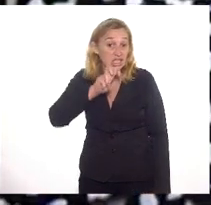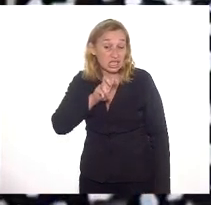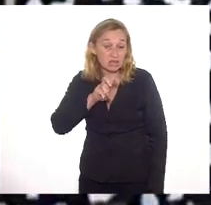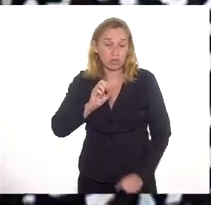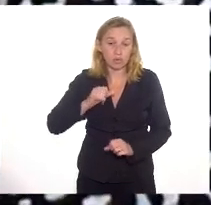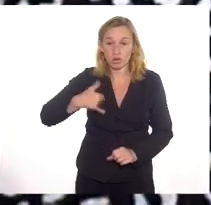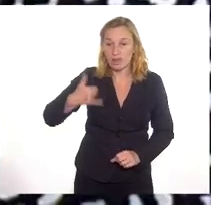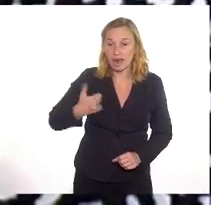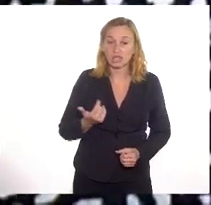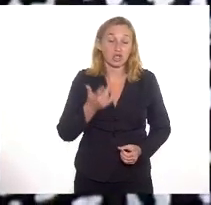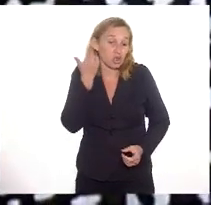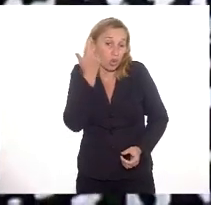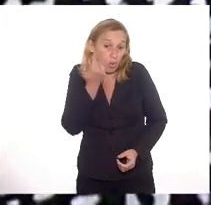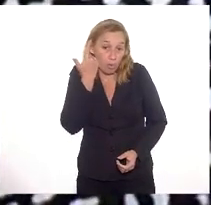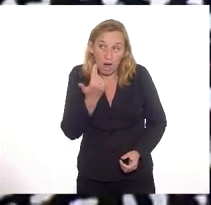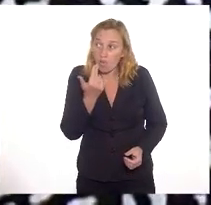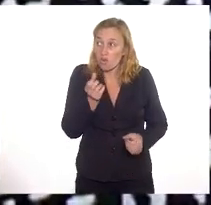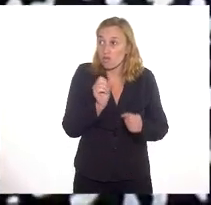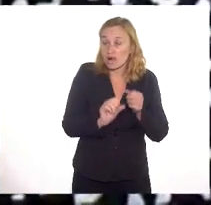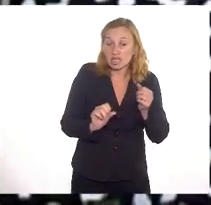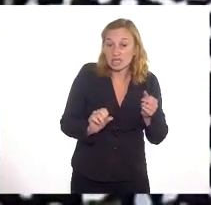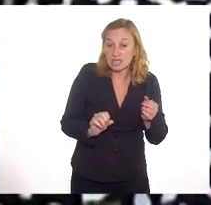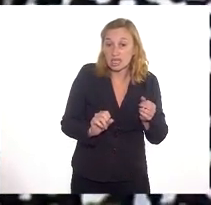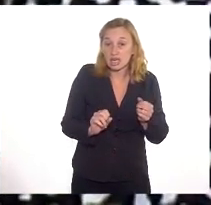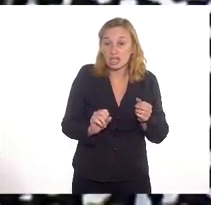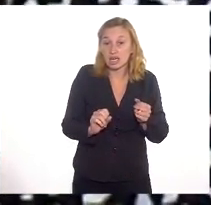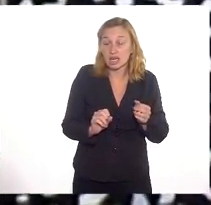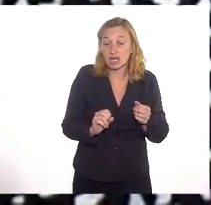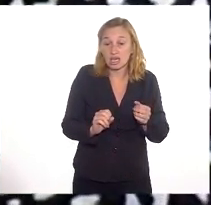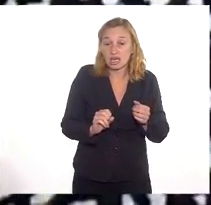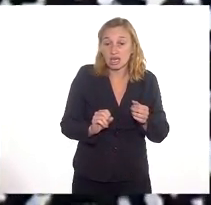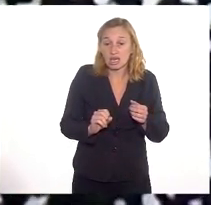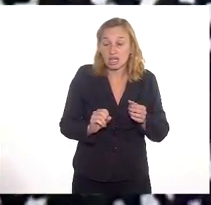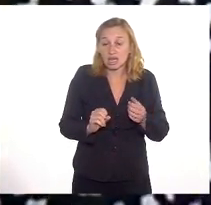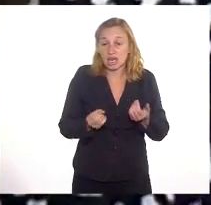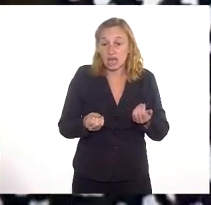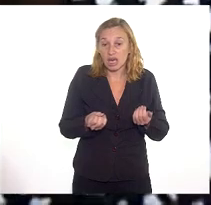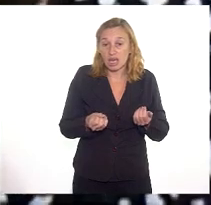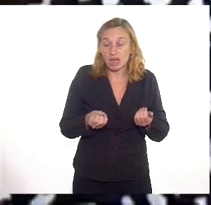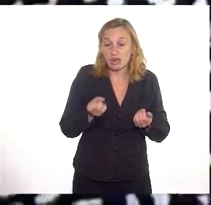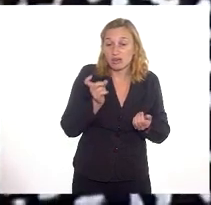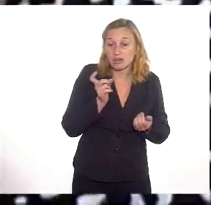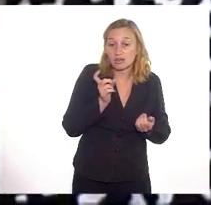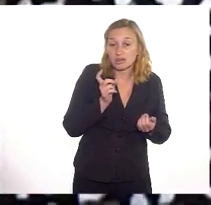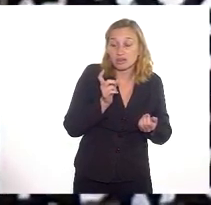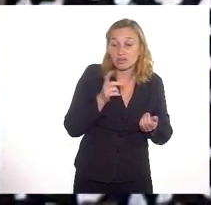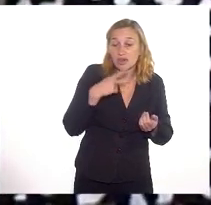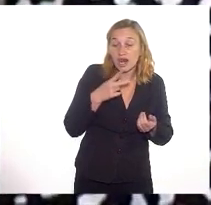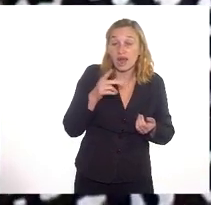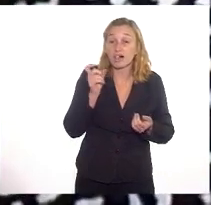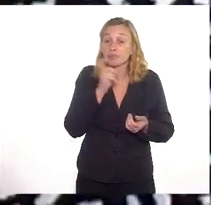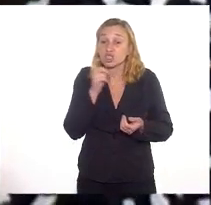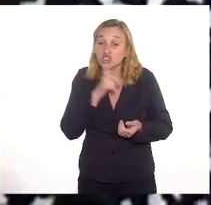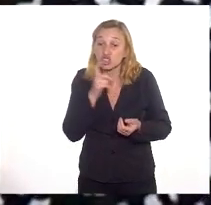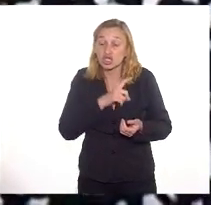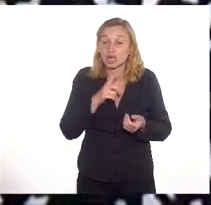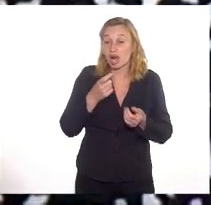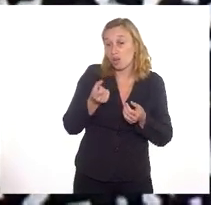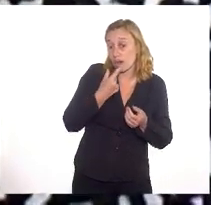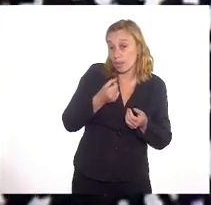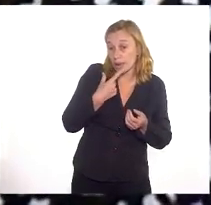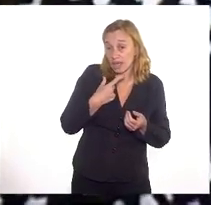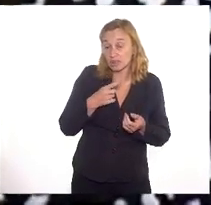é natural, né, fazer apologia a um medicamento que não é exitoso, não é natural